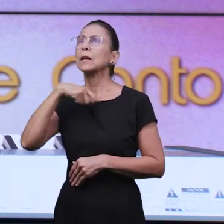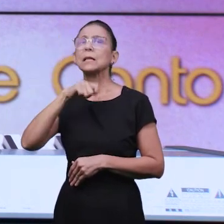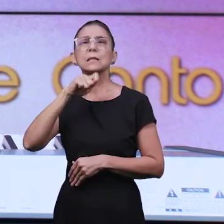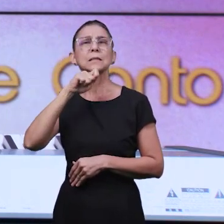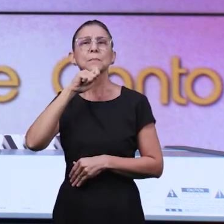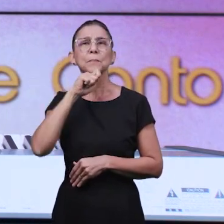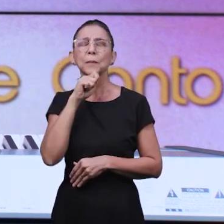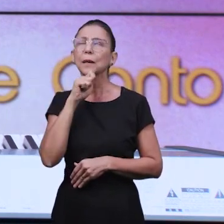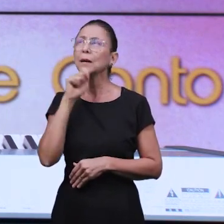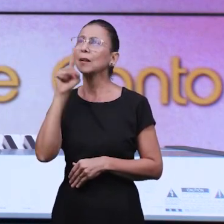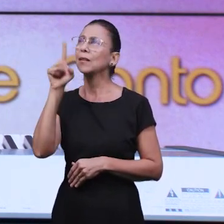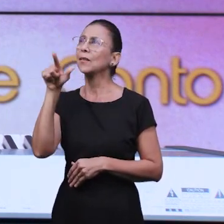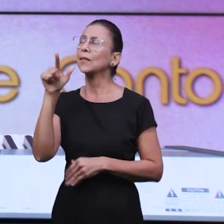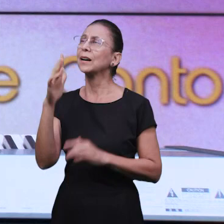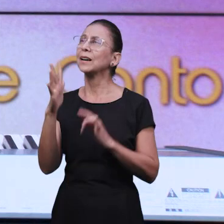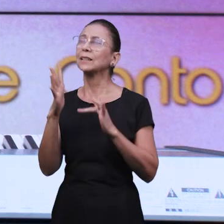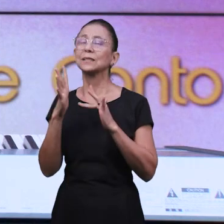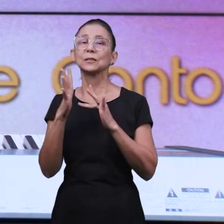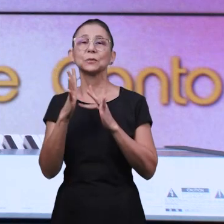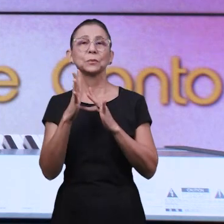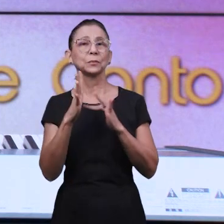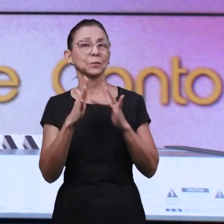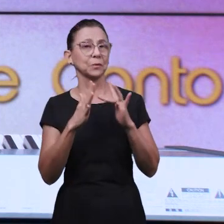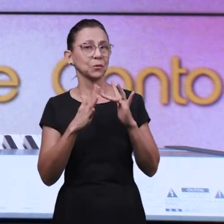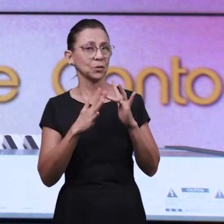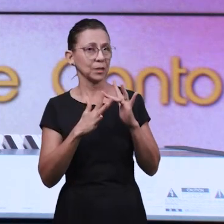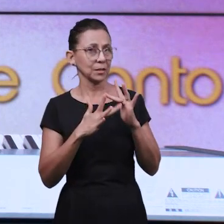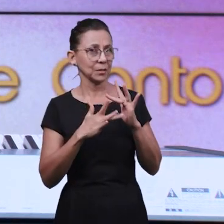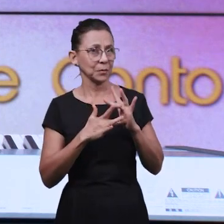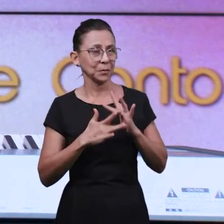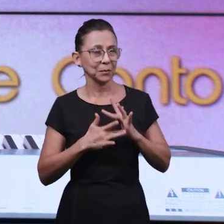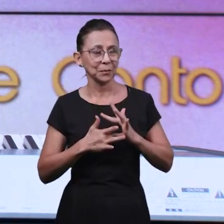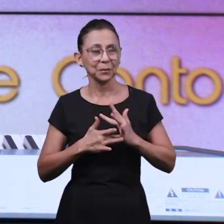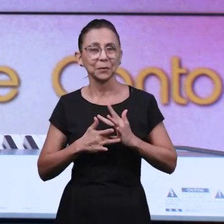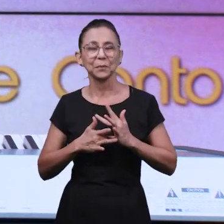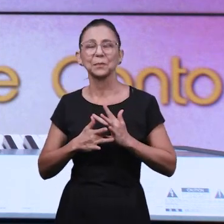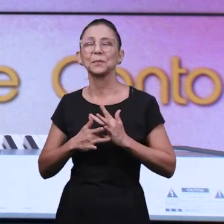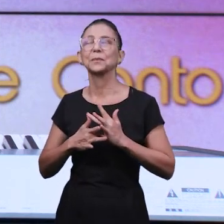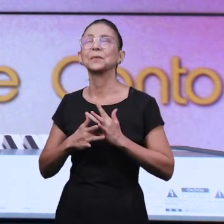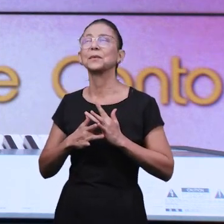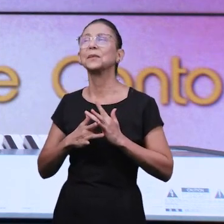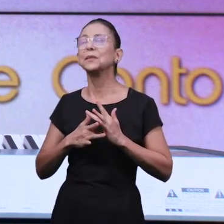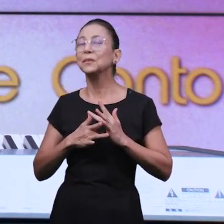cotidiano, esse pão és tu,